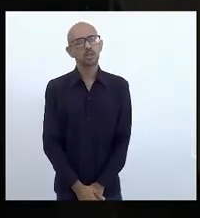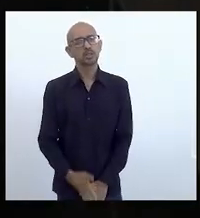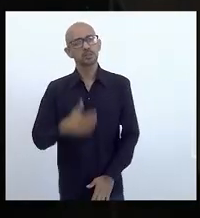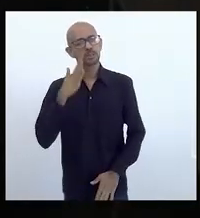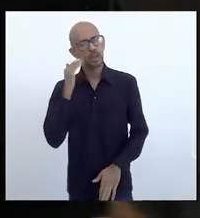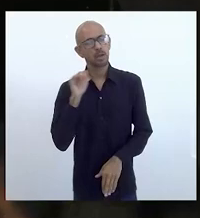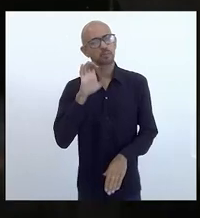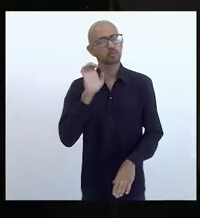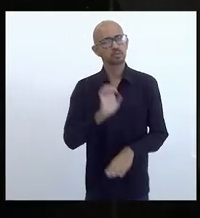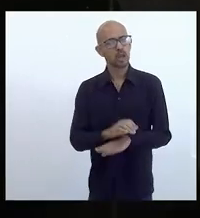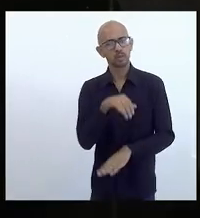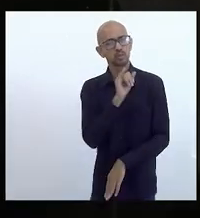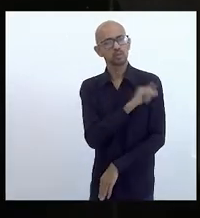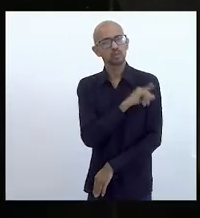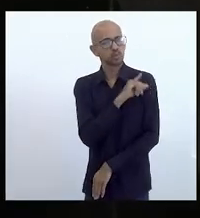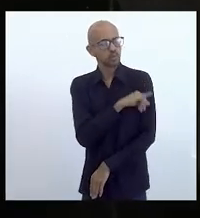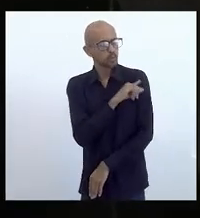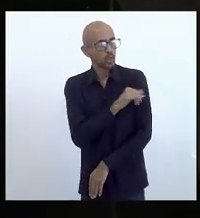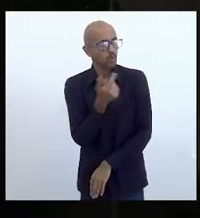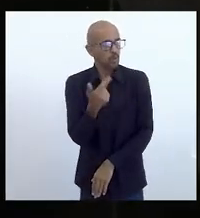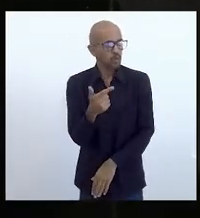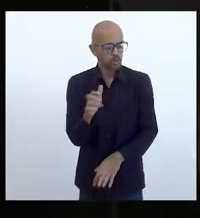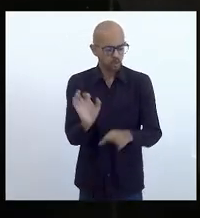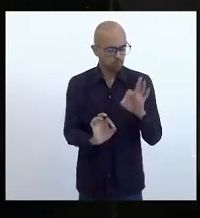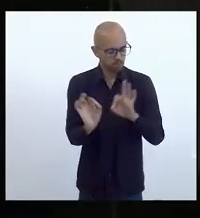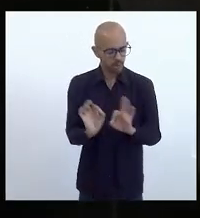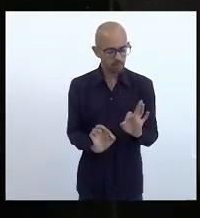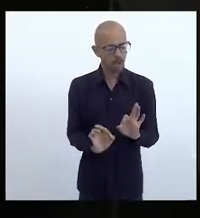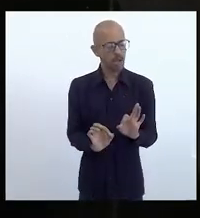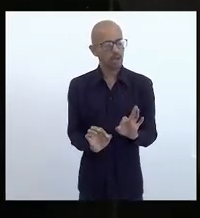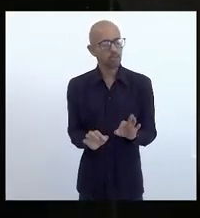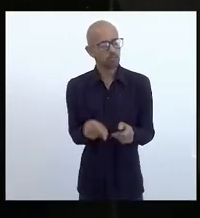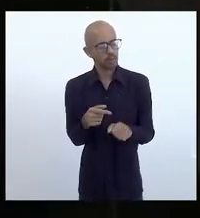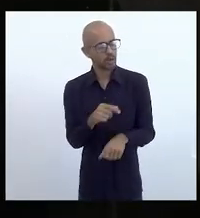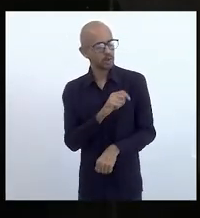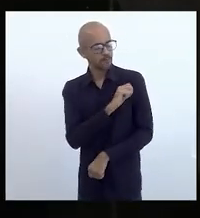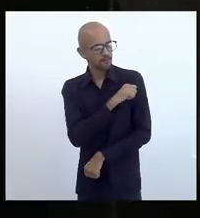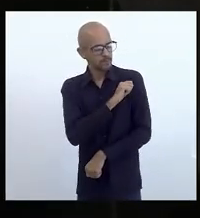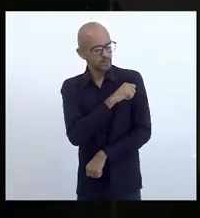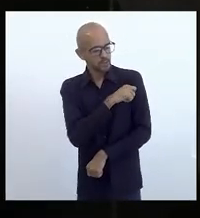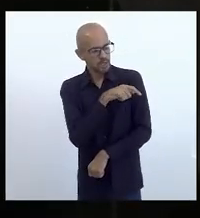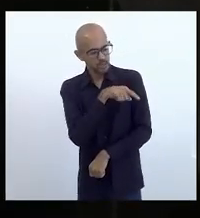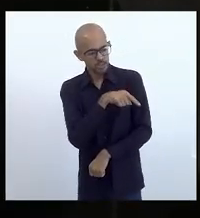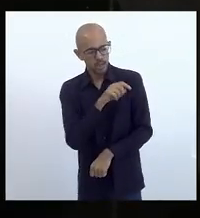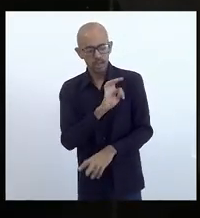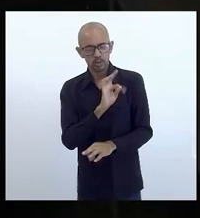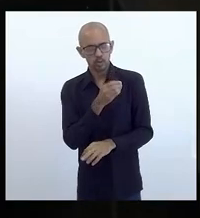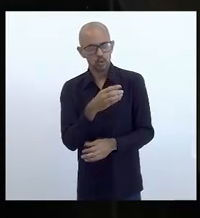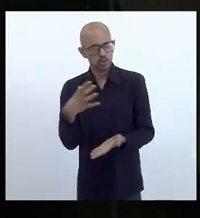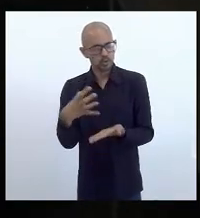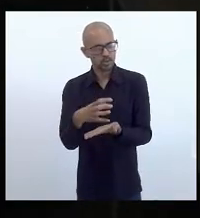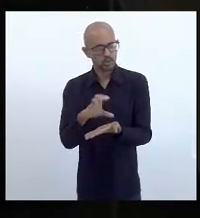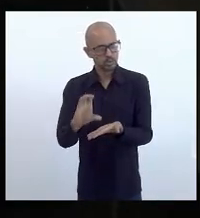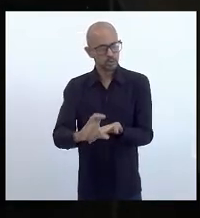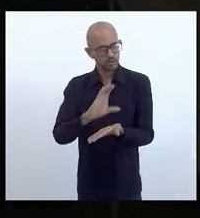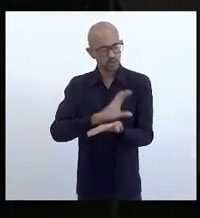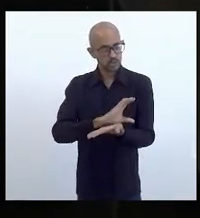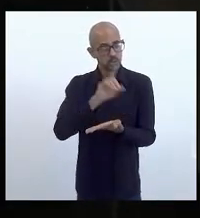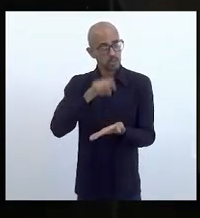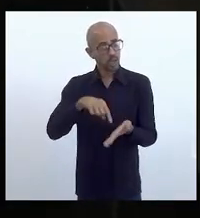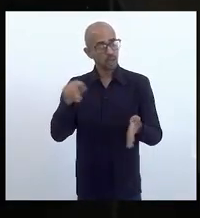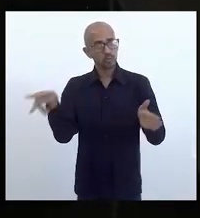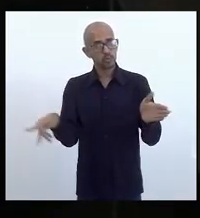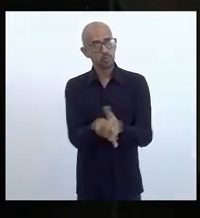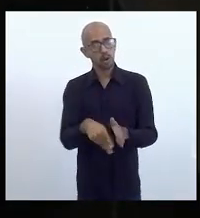Janeiro não tem estado muito preparado para cuidar da fiscalização de receitas que são do seu interesse,